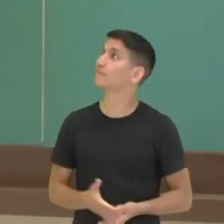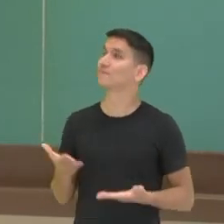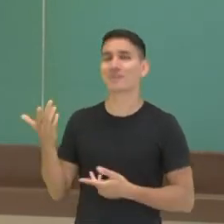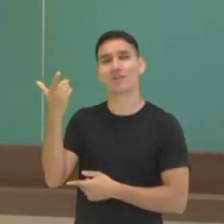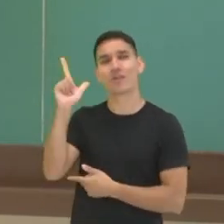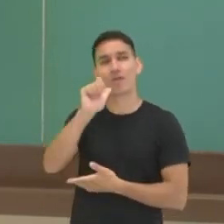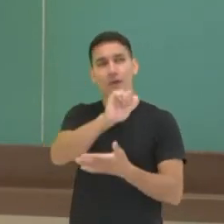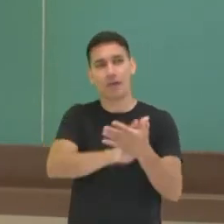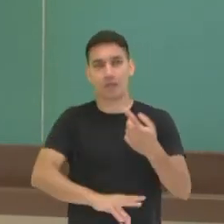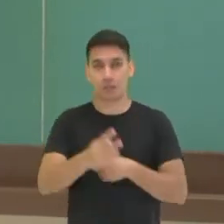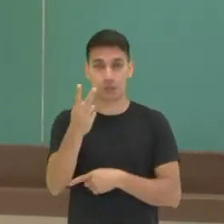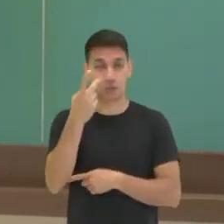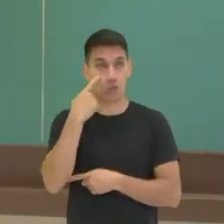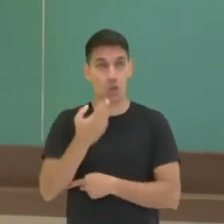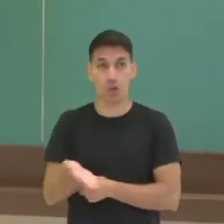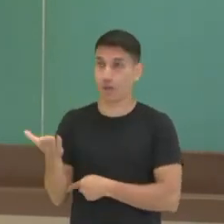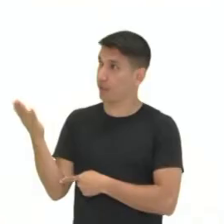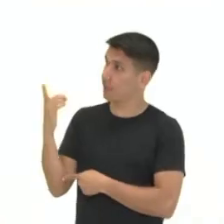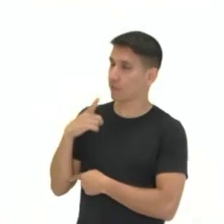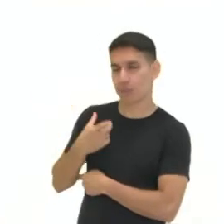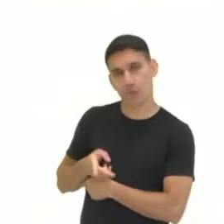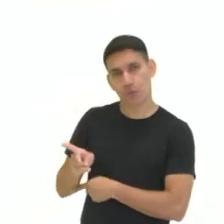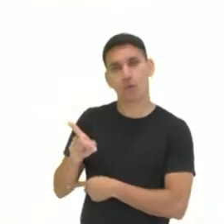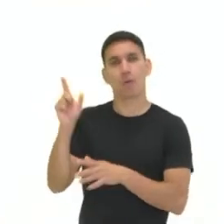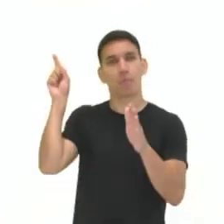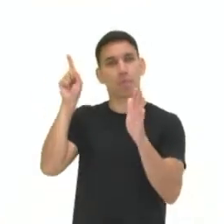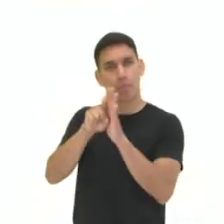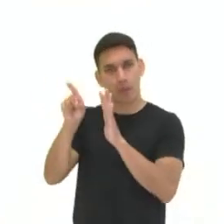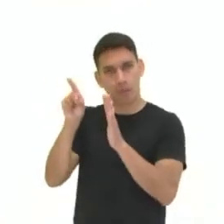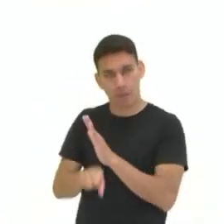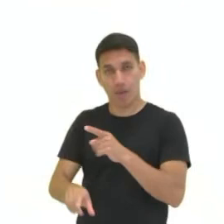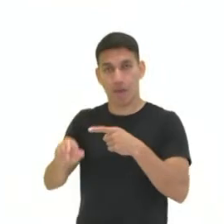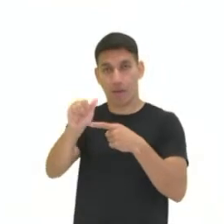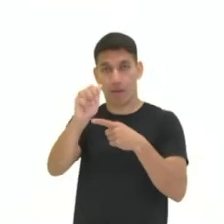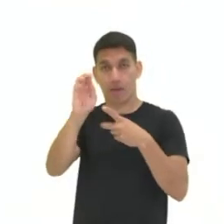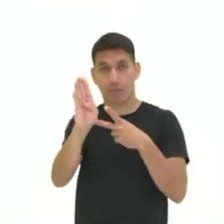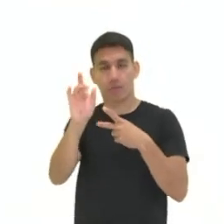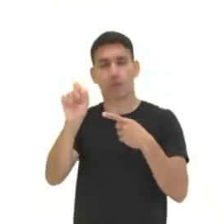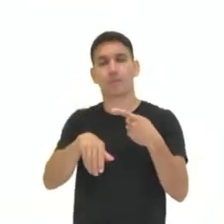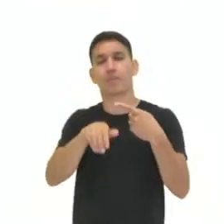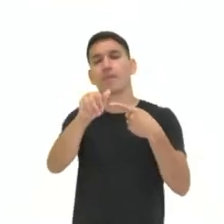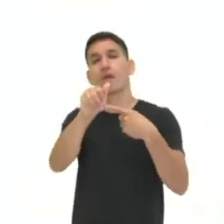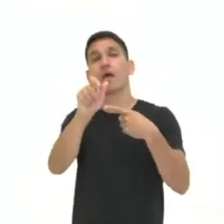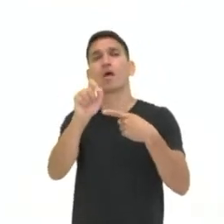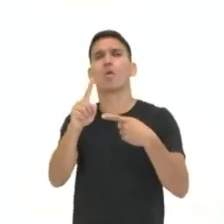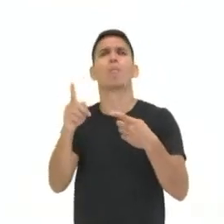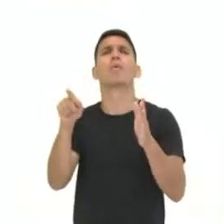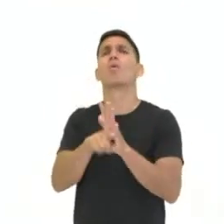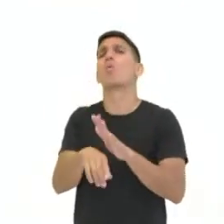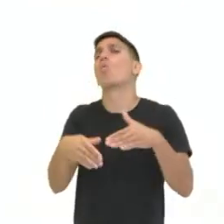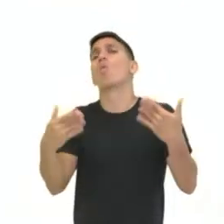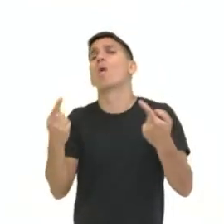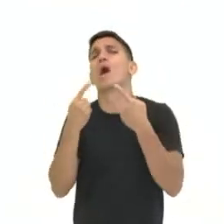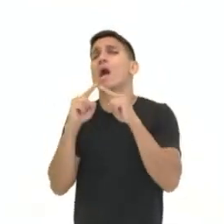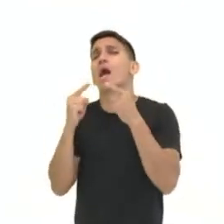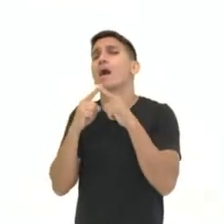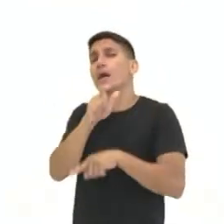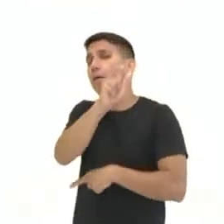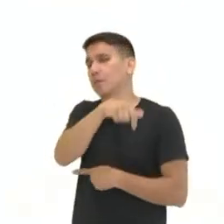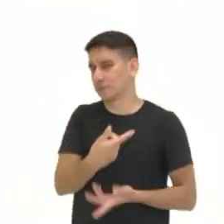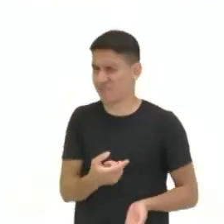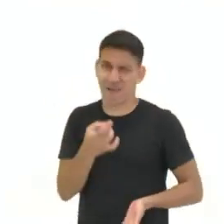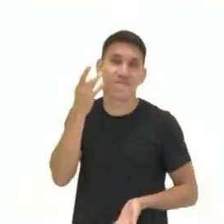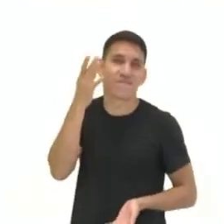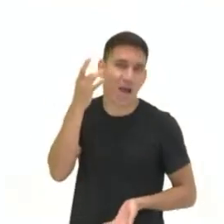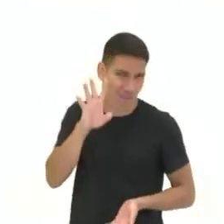para a nossa segunda atividade. Observem aqui que nós temos também 2 perguntas, né? Na letra A, qual é a reclamação do personagem? Essa tá fácil, né,